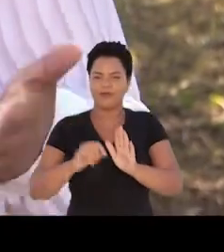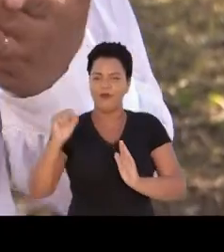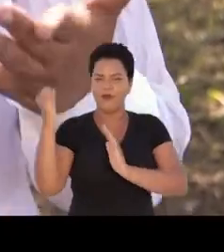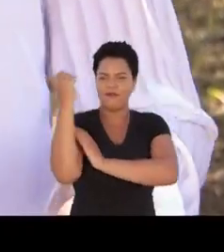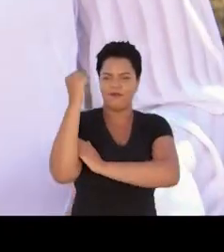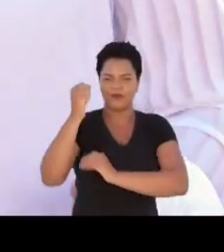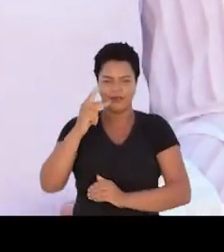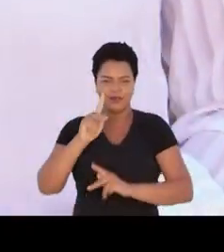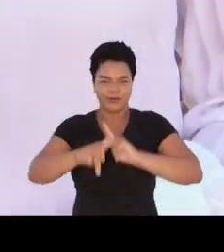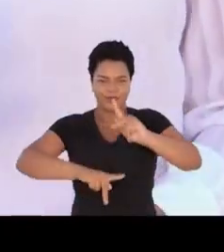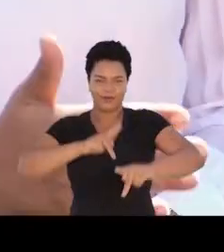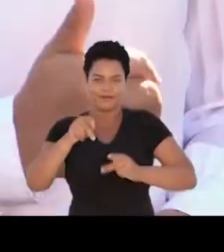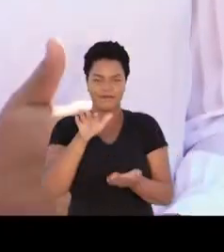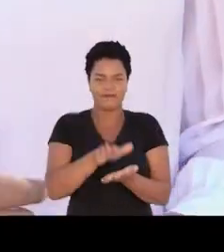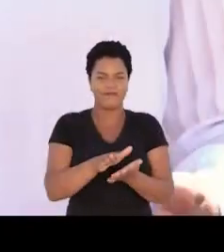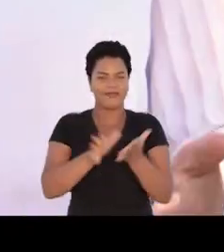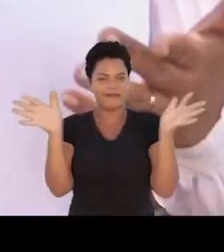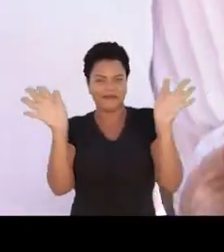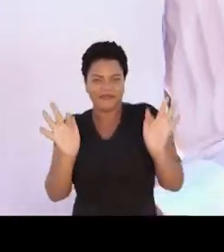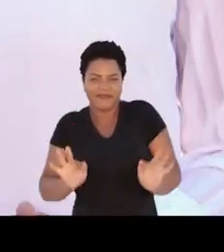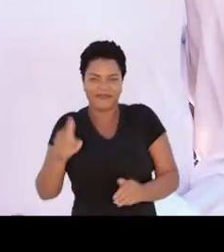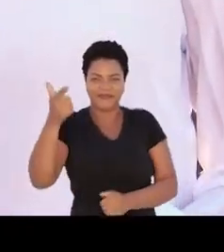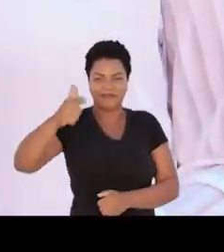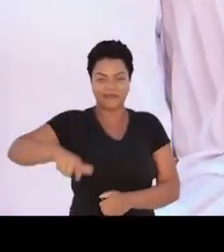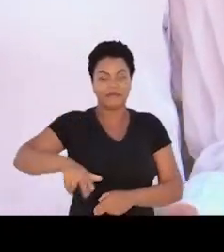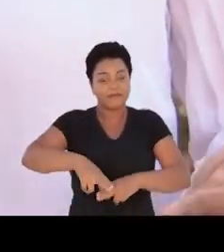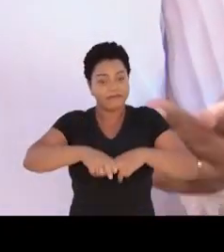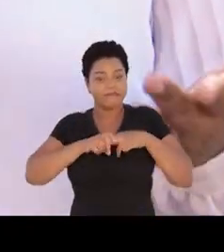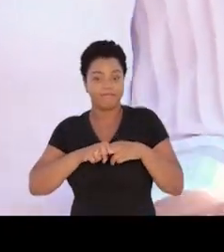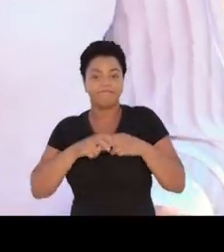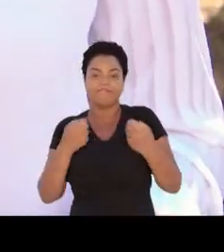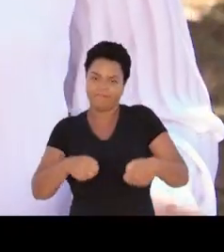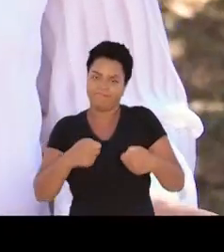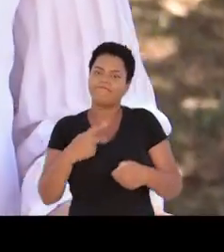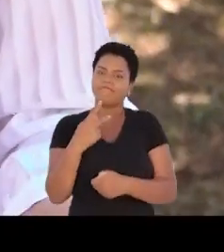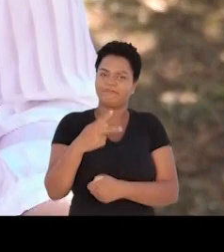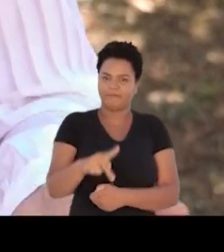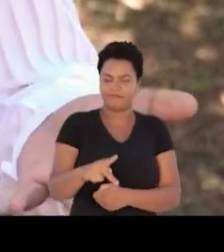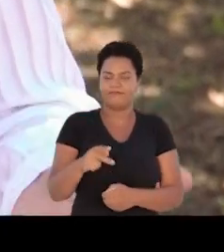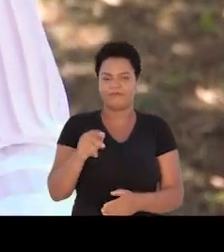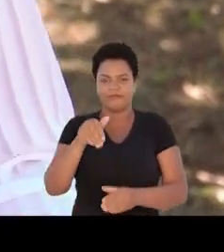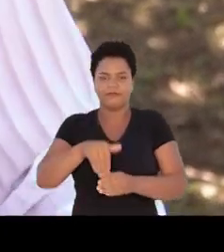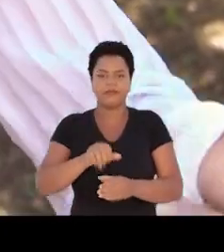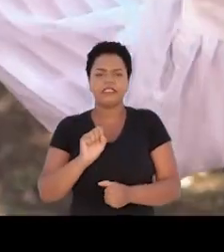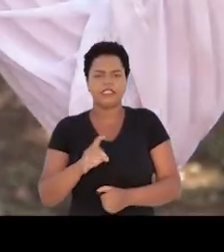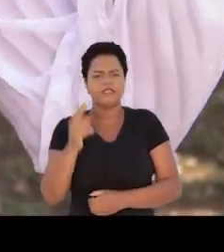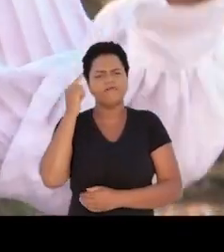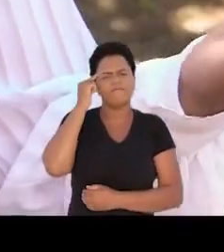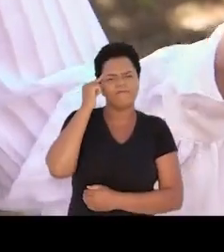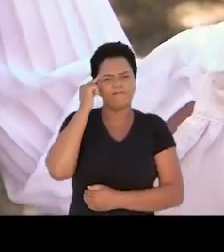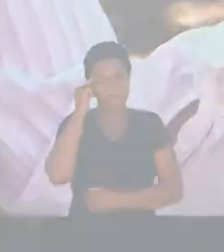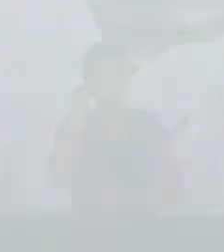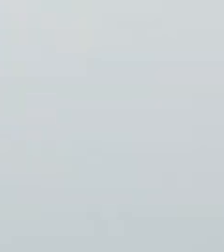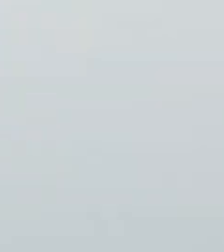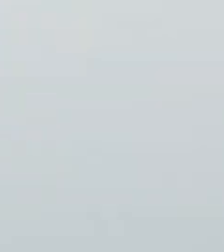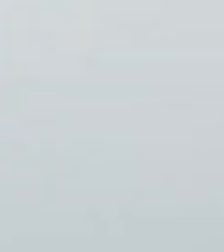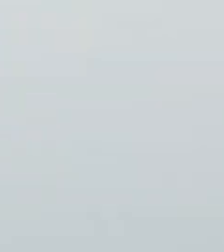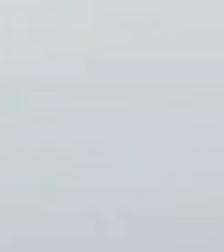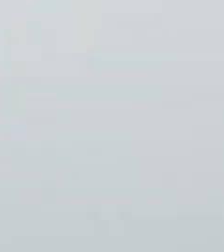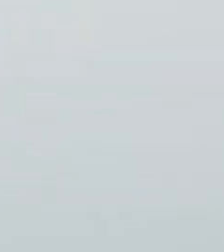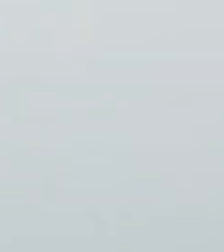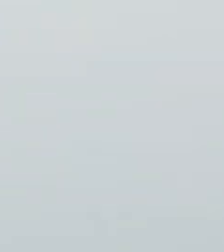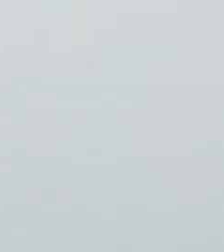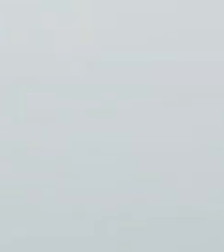cidade que quer ter e vote na mudança de verdade. Sou a Wanda do Povo. Muito obrigado. Vote 17.